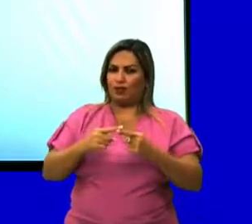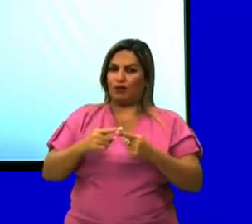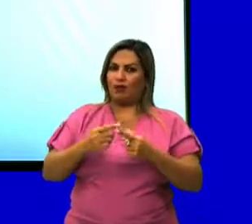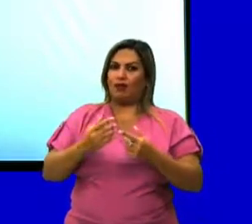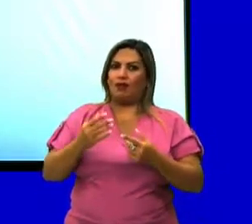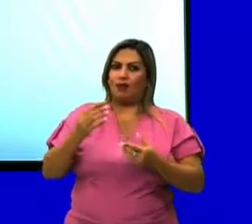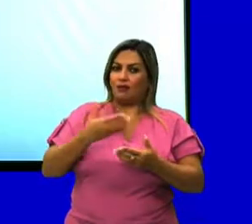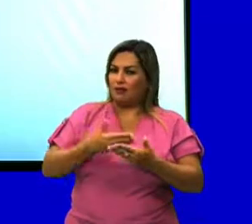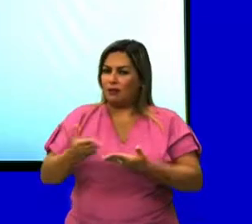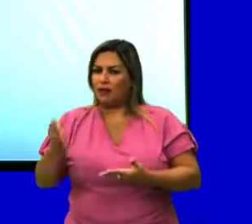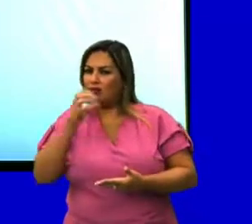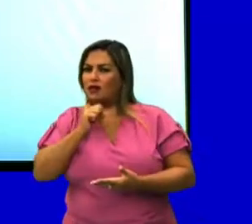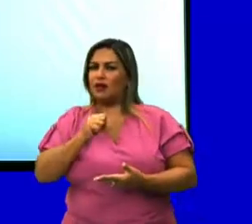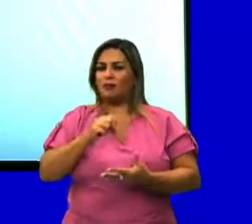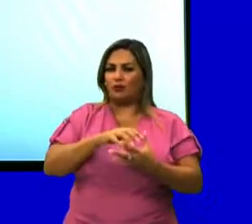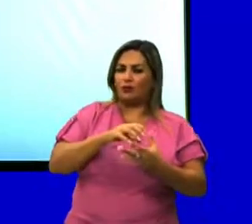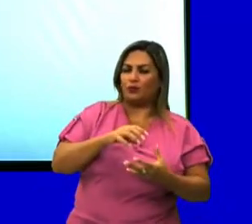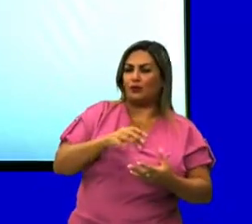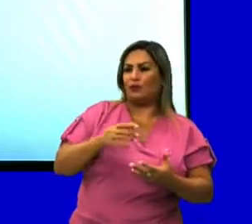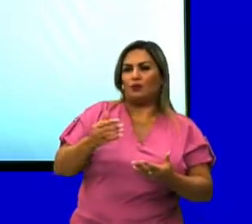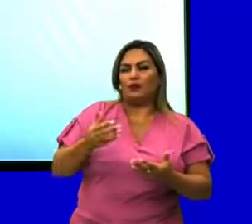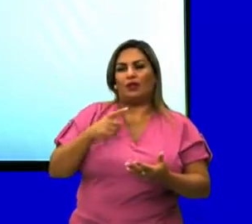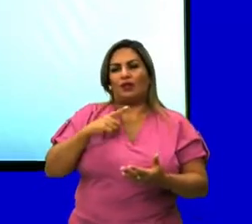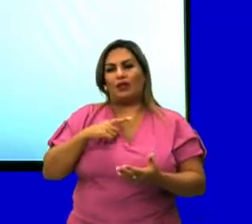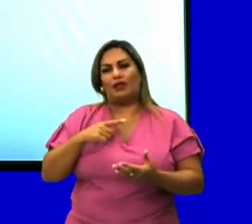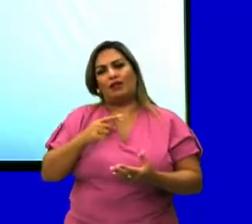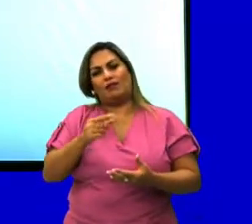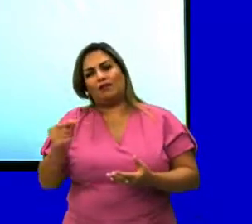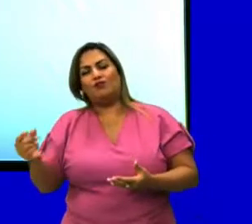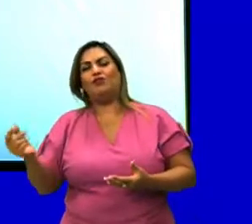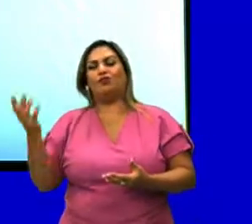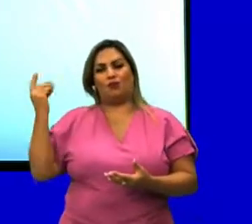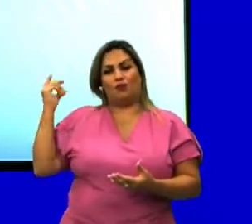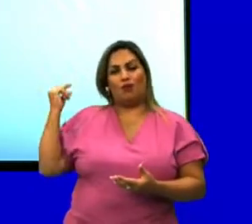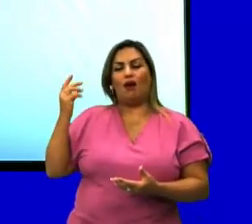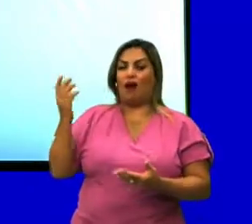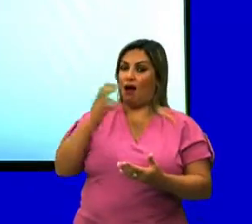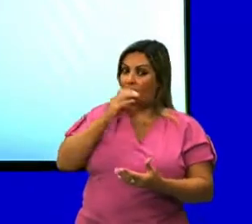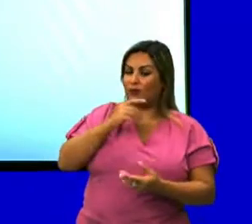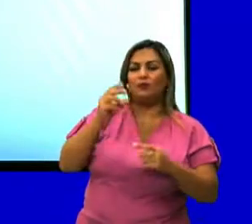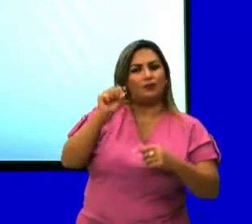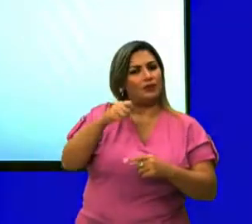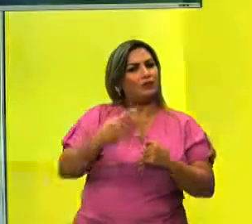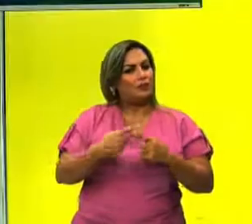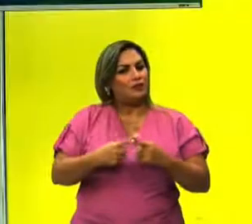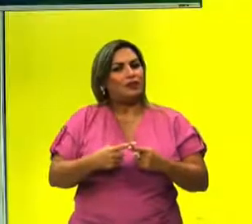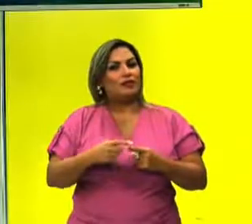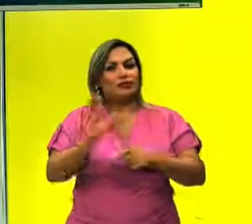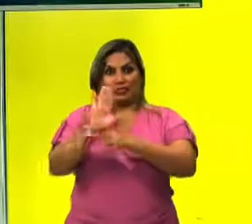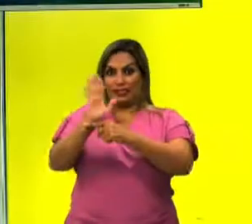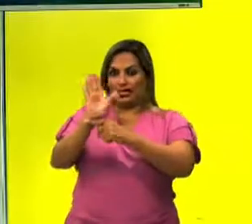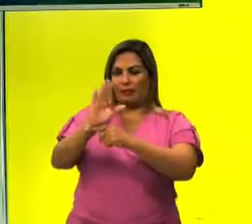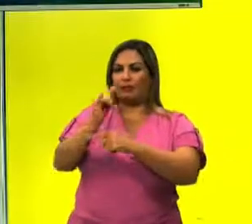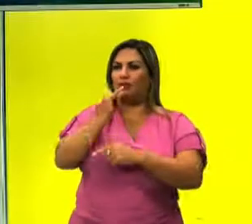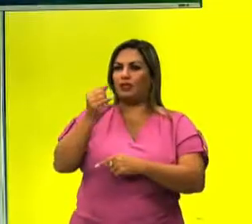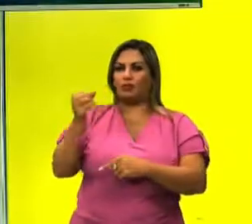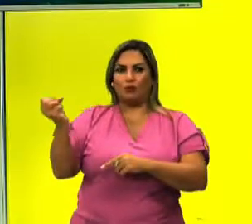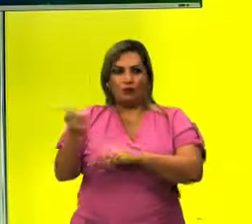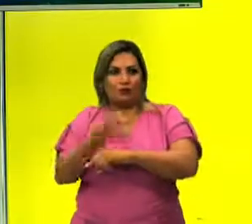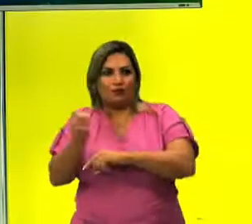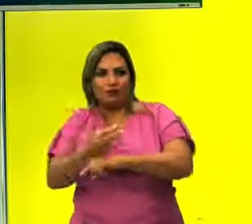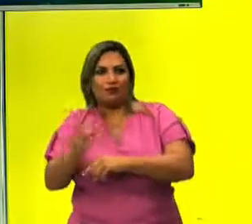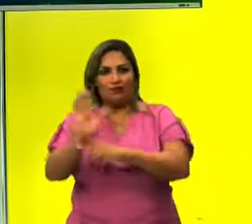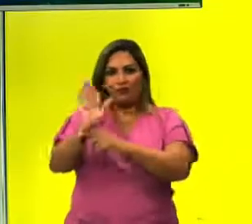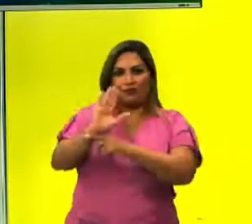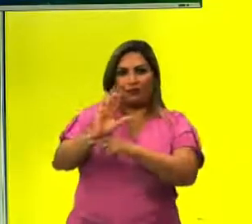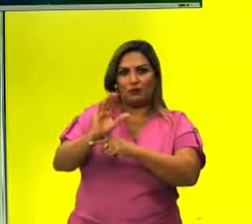rapidamente, muito mais do que os outros textos de natureza opinativa. Sim, porque de repente nós temos aí no cinema um lançamento de um grande